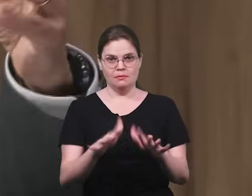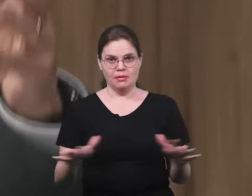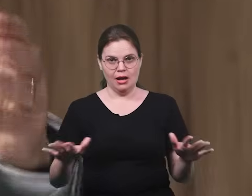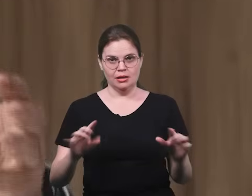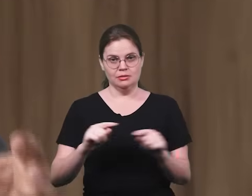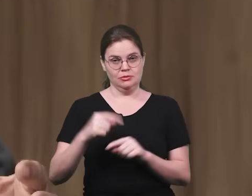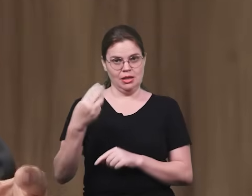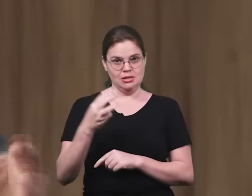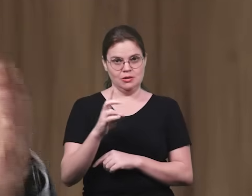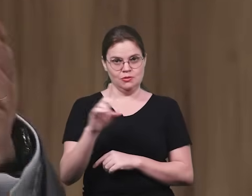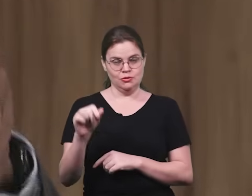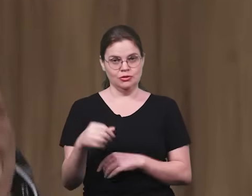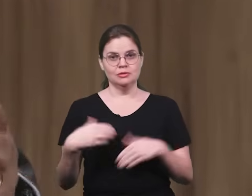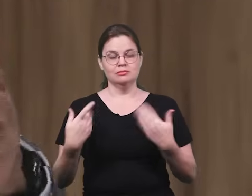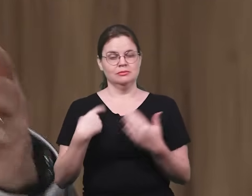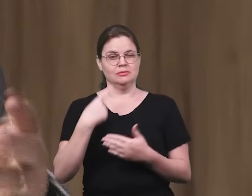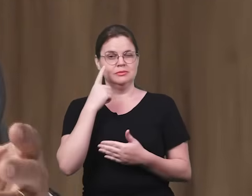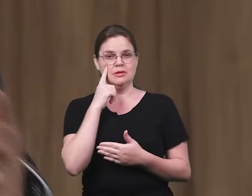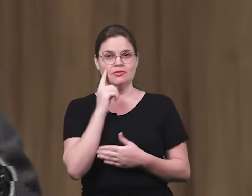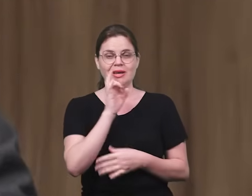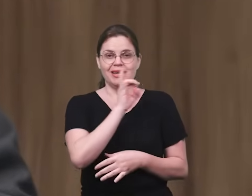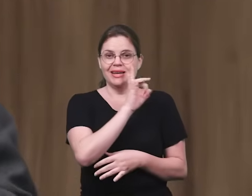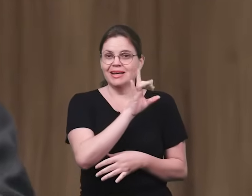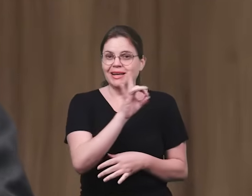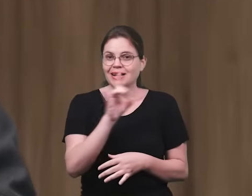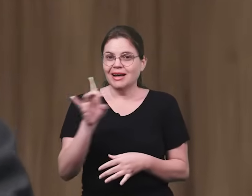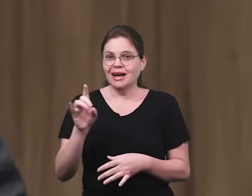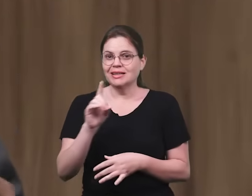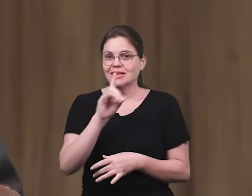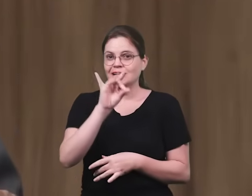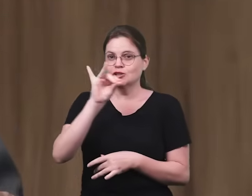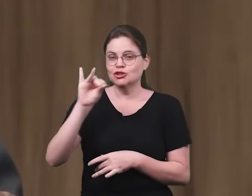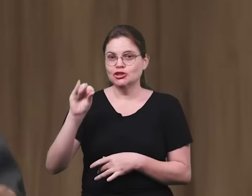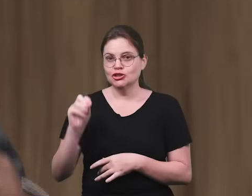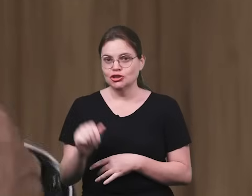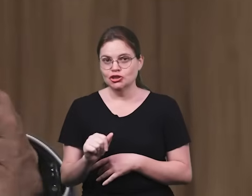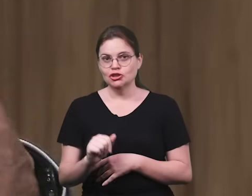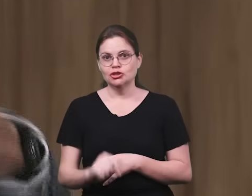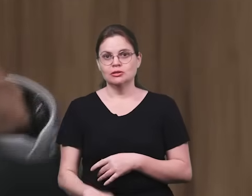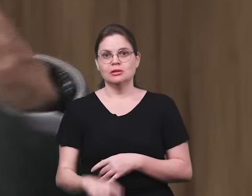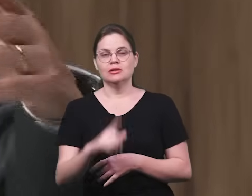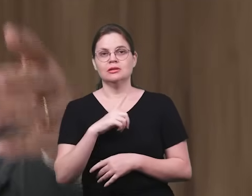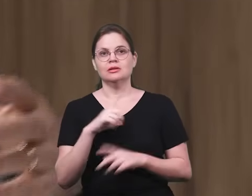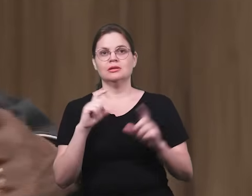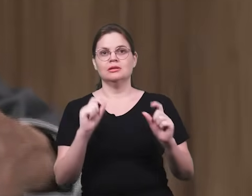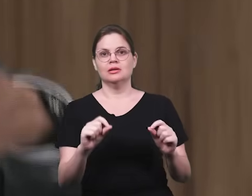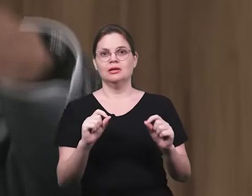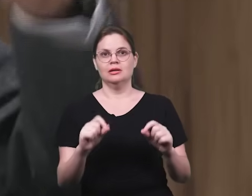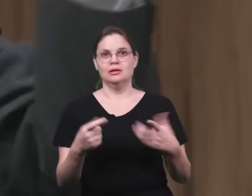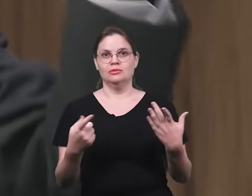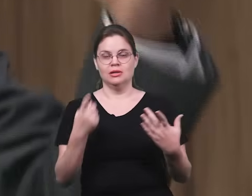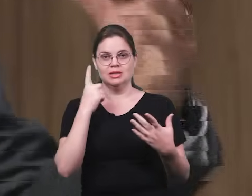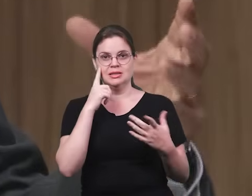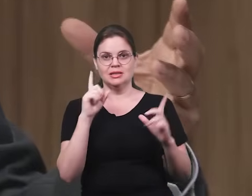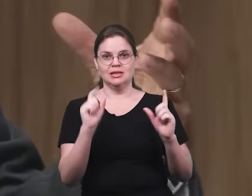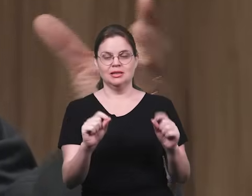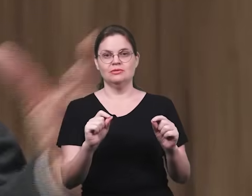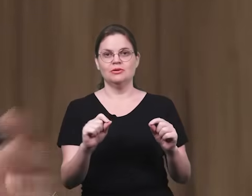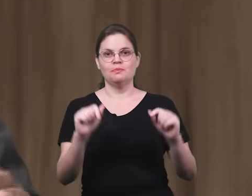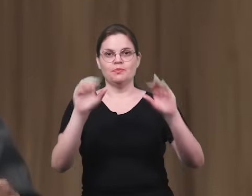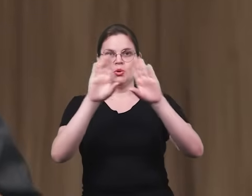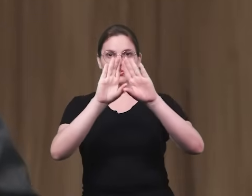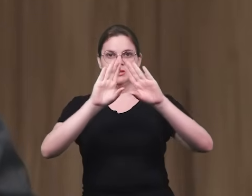em estabelecer cada coisa no seu devido lugar. E agora, como a expansão dos